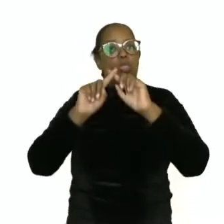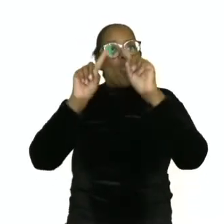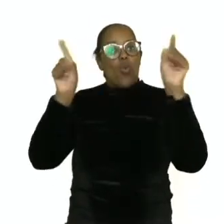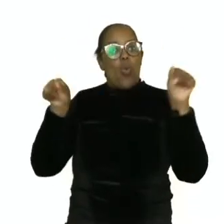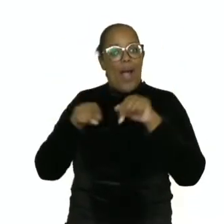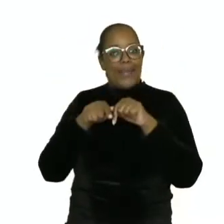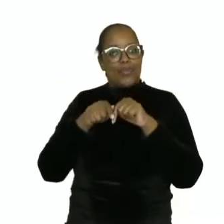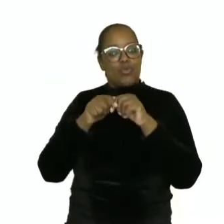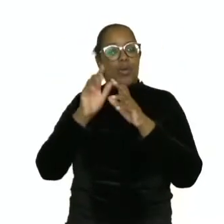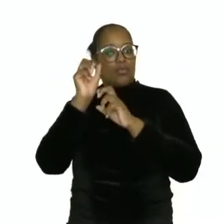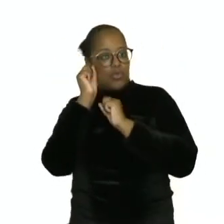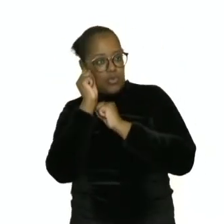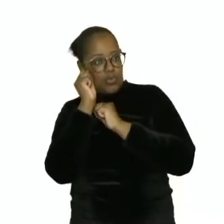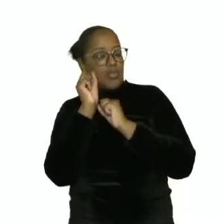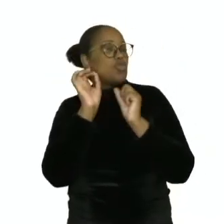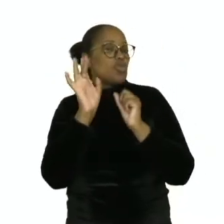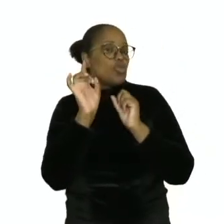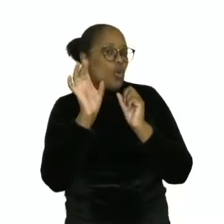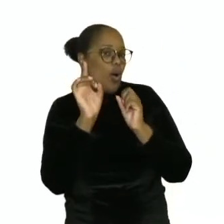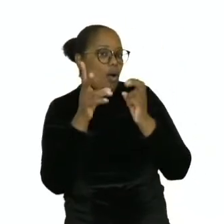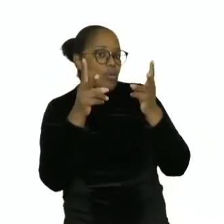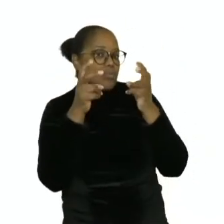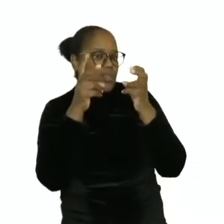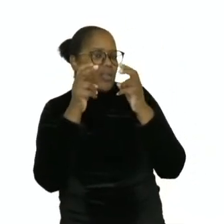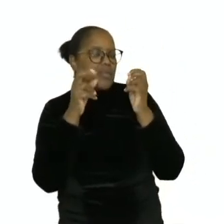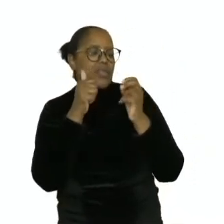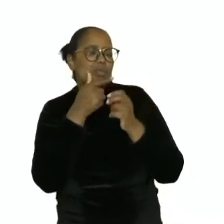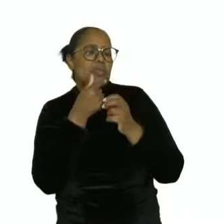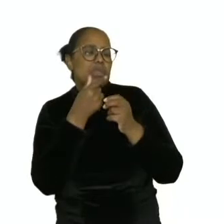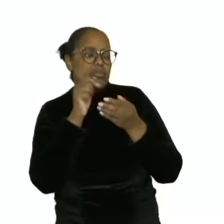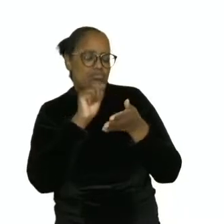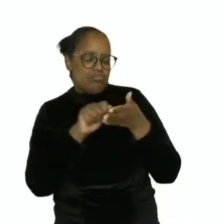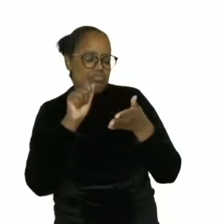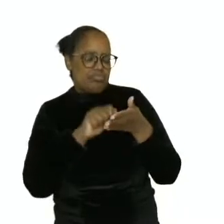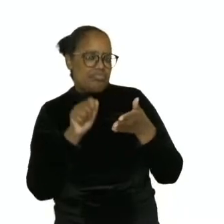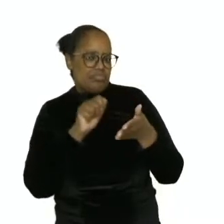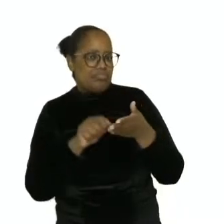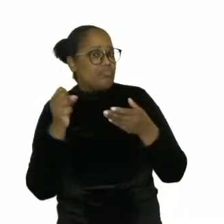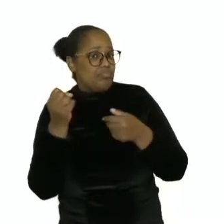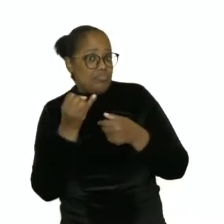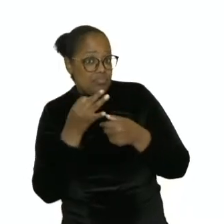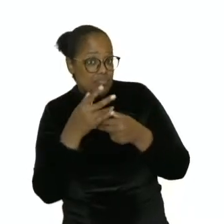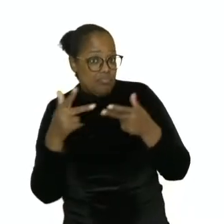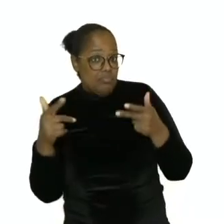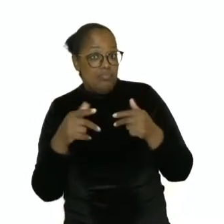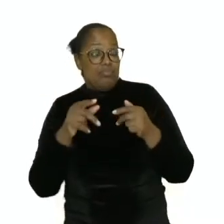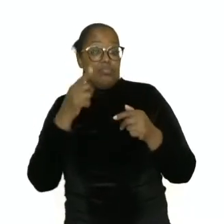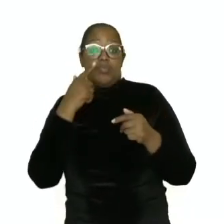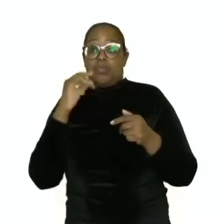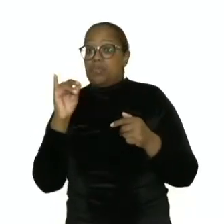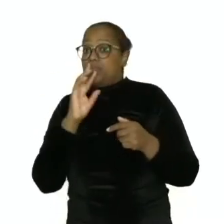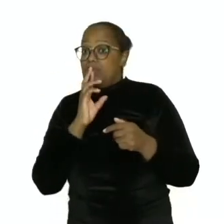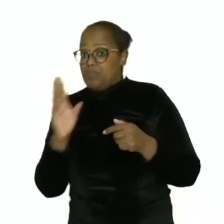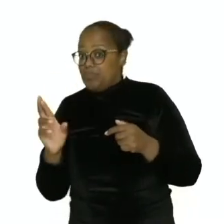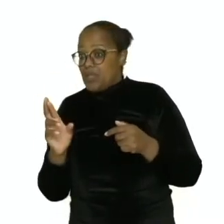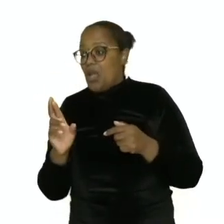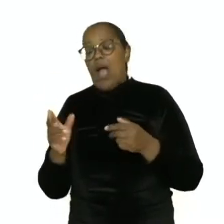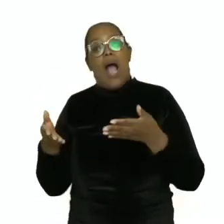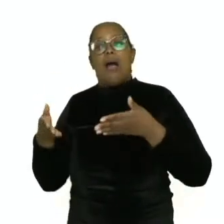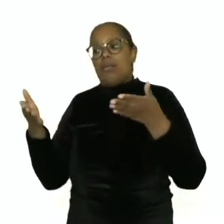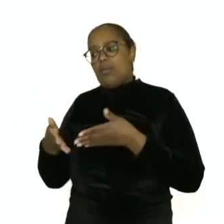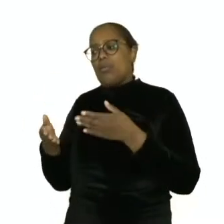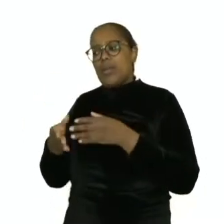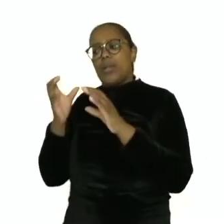quarto do garoto observando, né, ele escrevendo alguma coisa. Aí o pai responde, pelo menos agora ele está